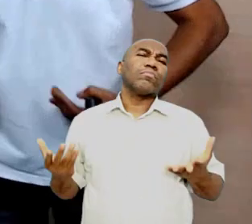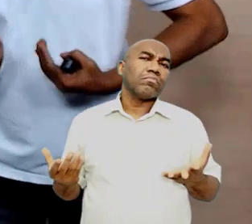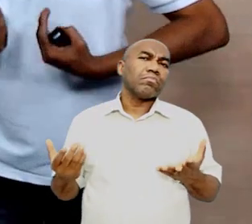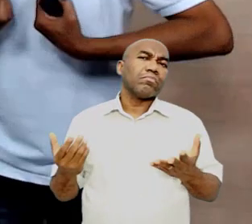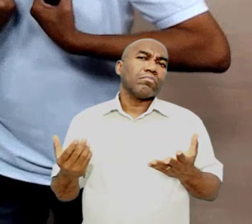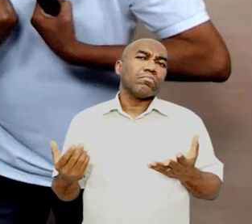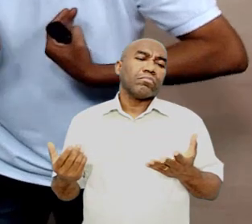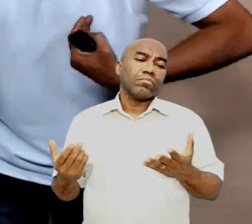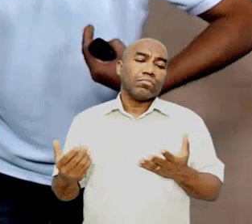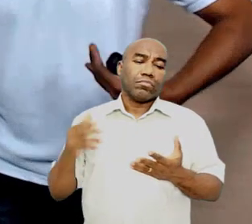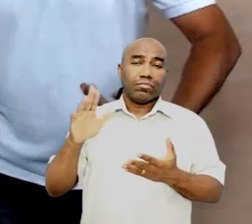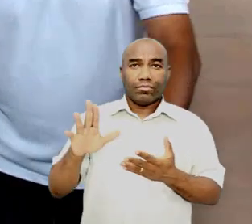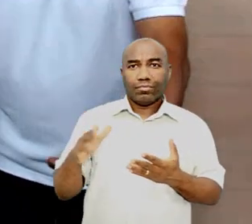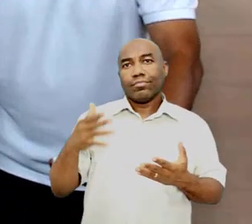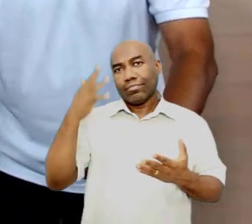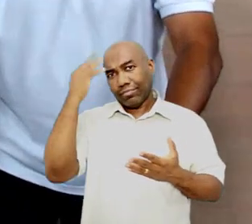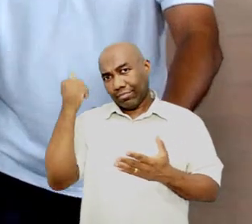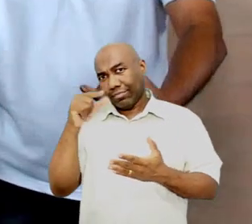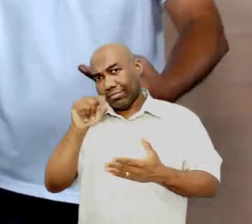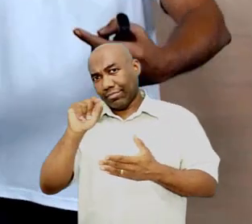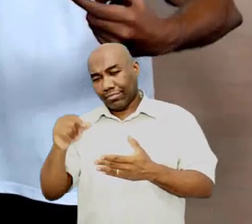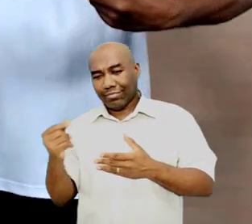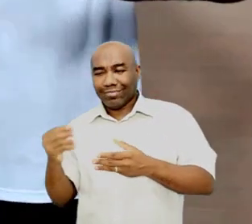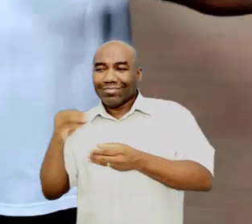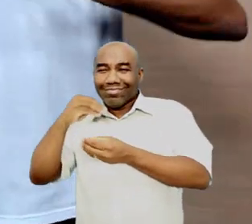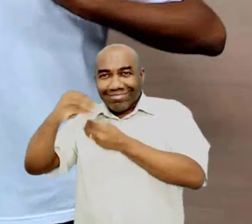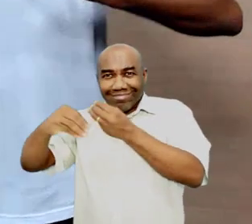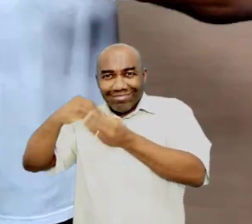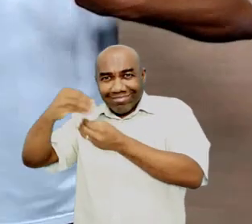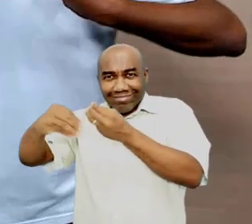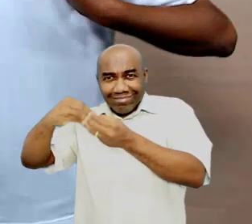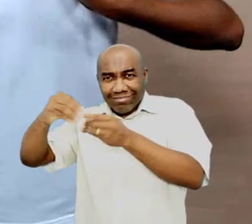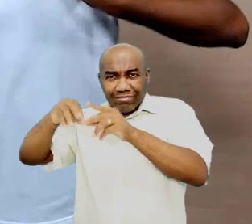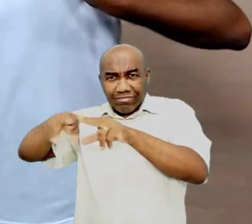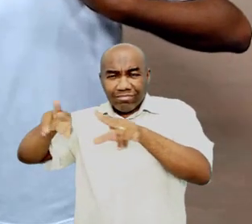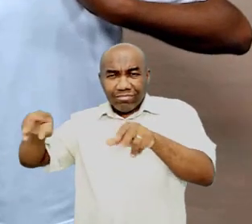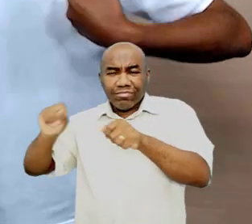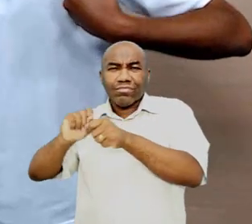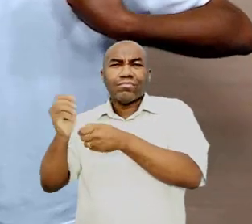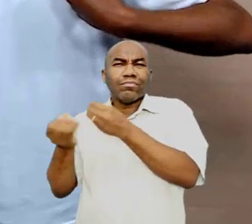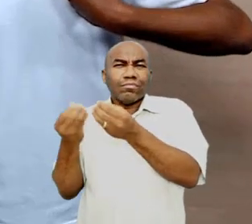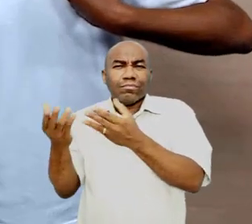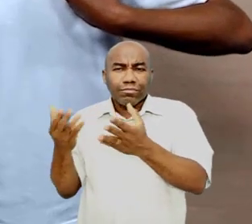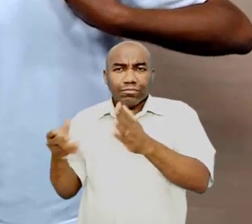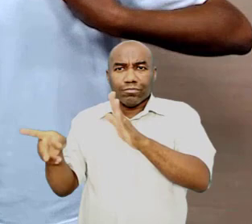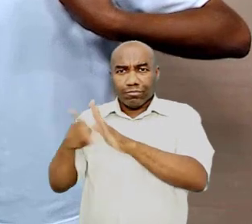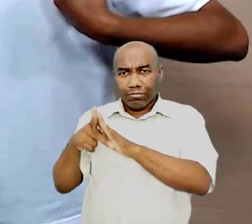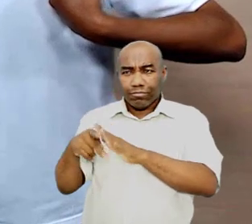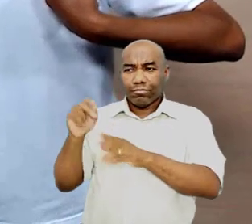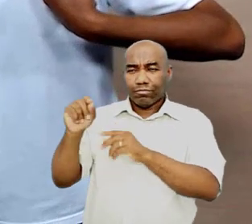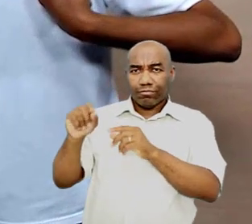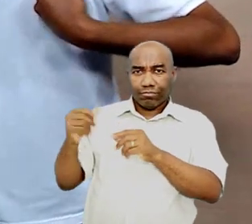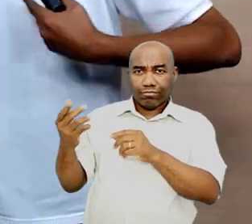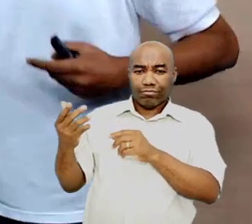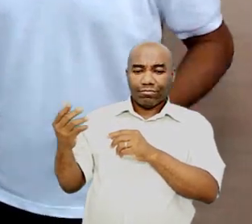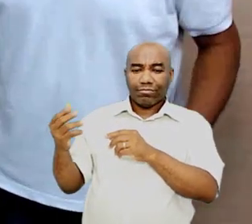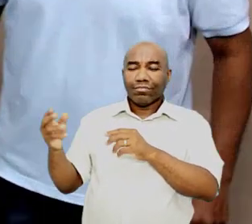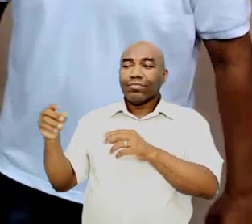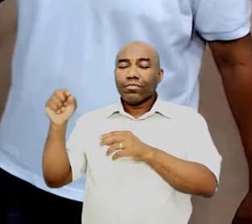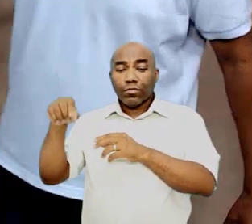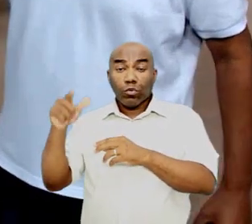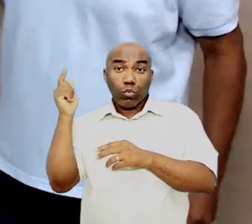que essa cápsula foi roubada da minha célula. O vírus roubou para fazer.